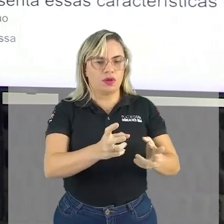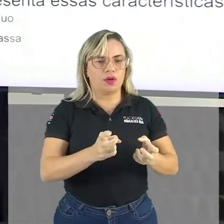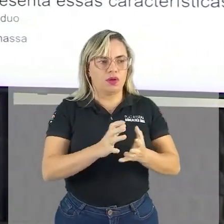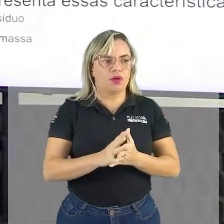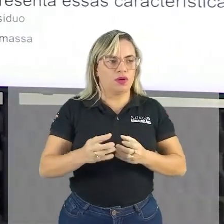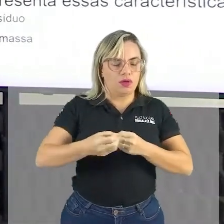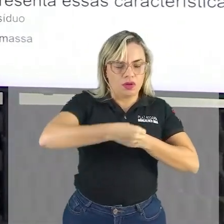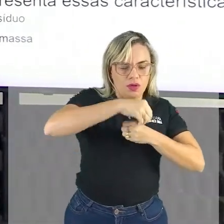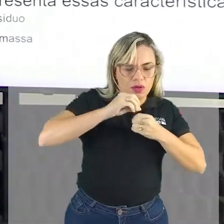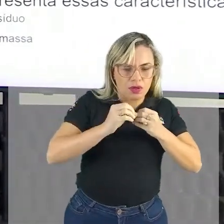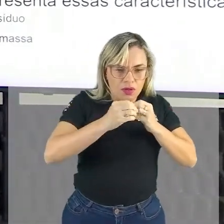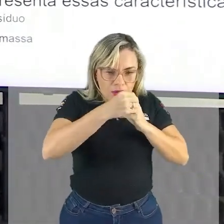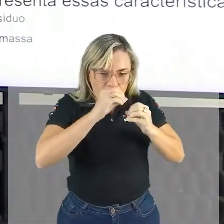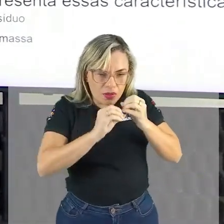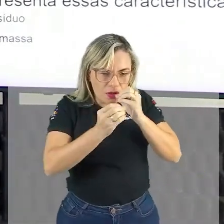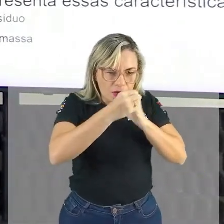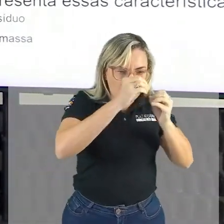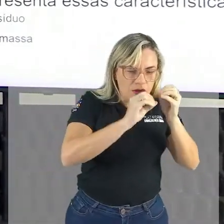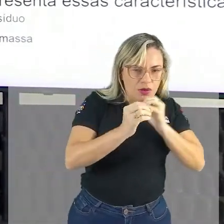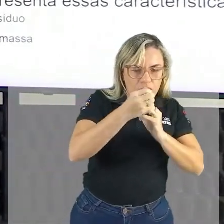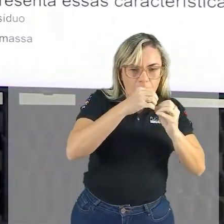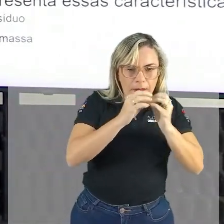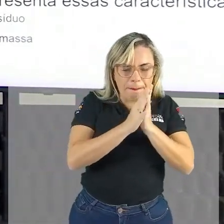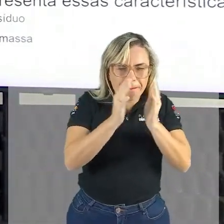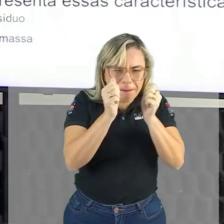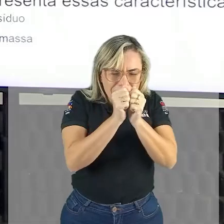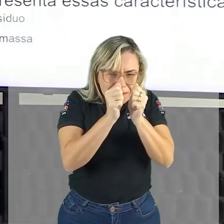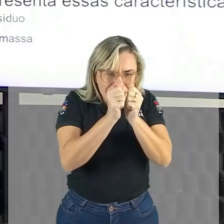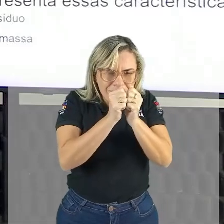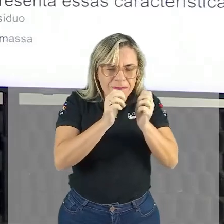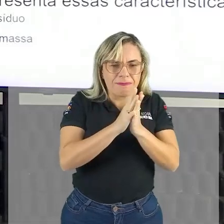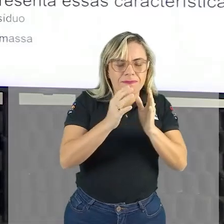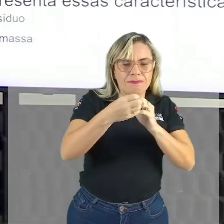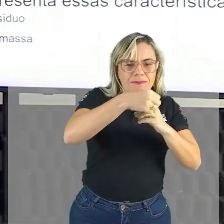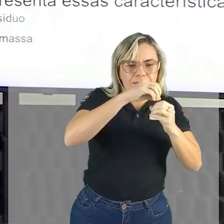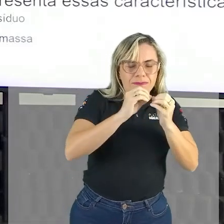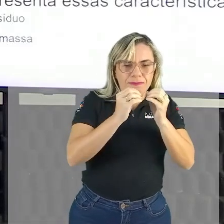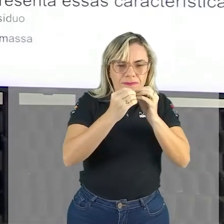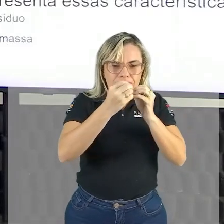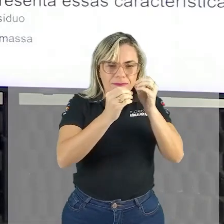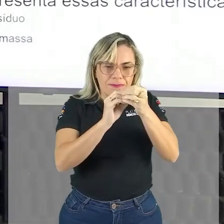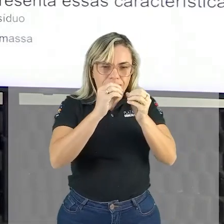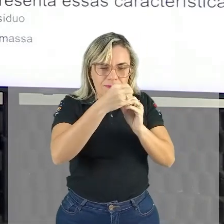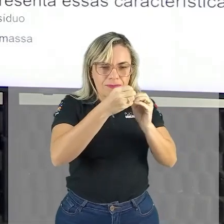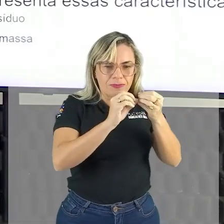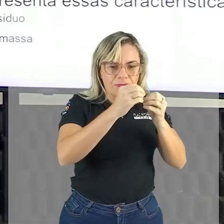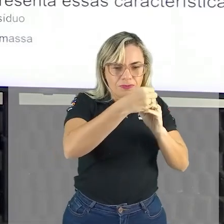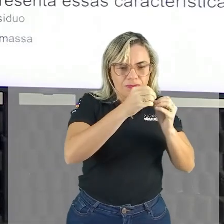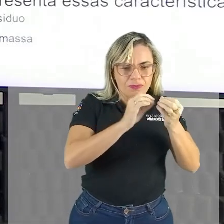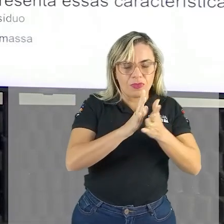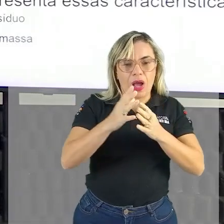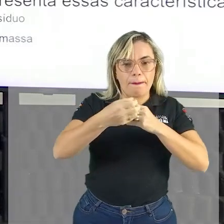ó, bem perto uma da outra, bem grudadinha uma com a outra, tá?